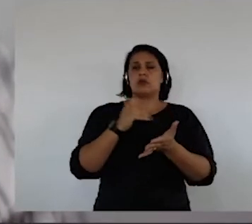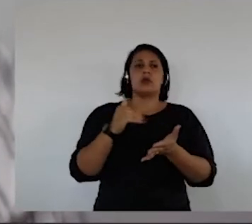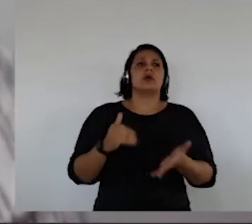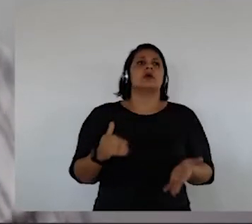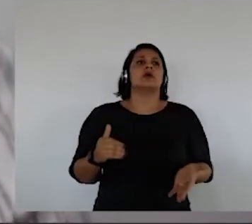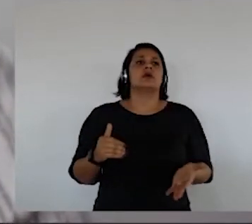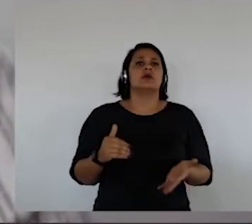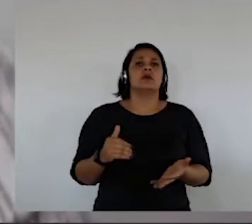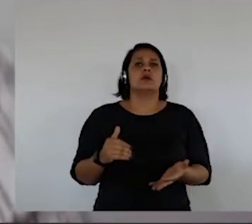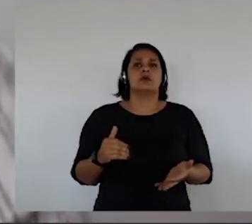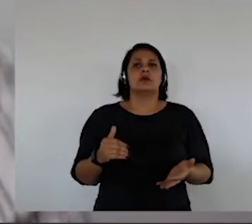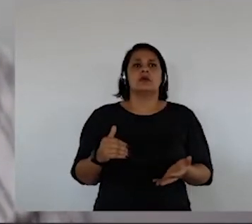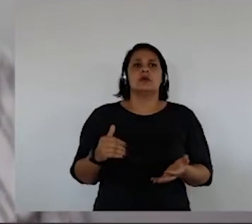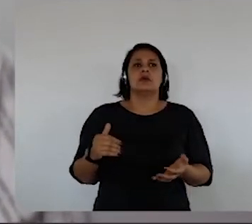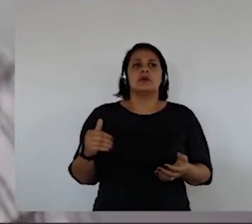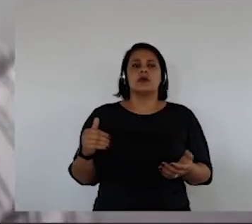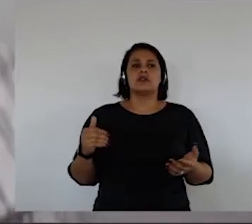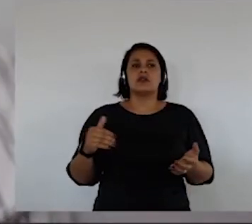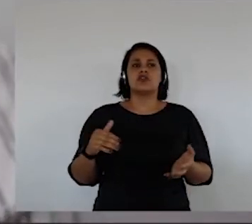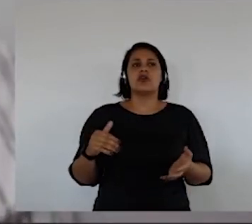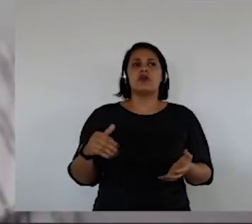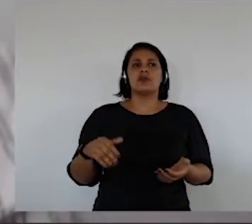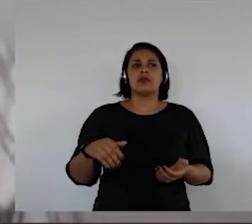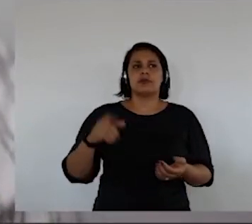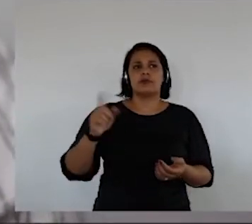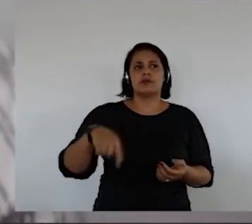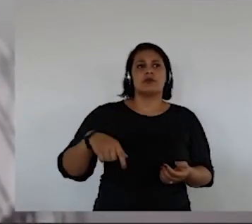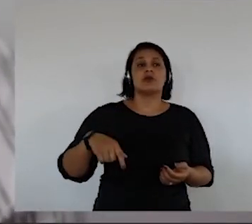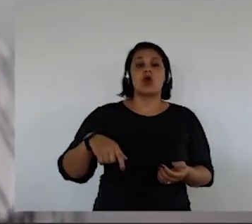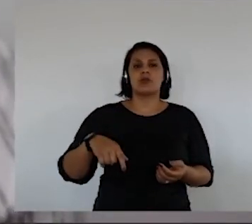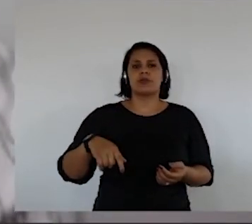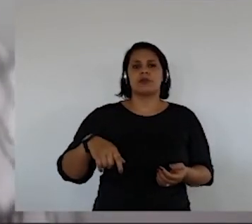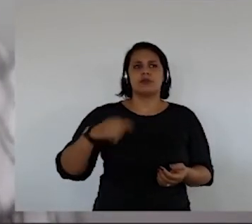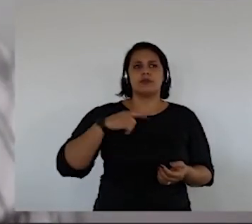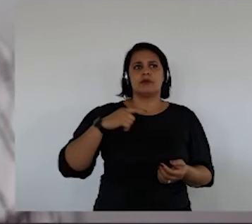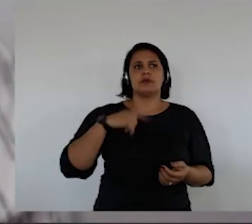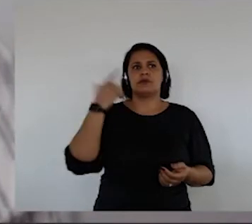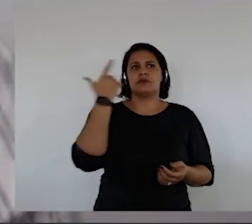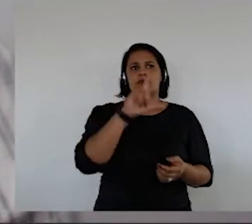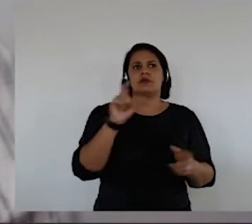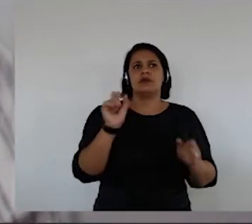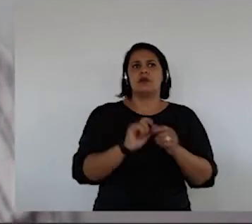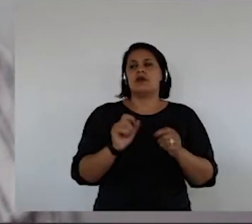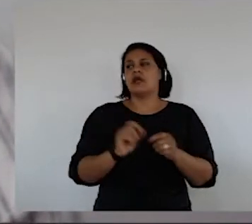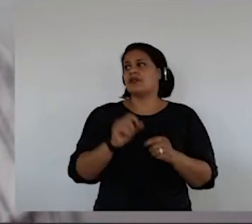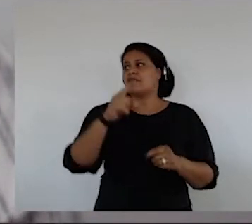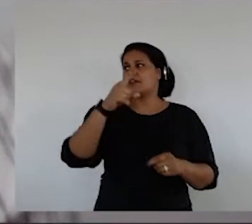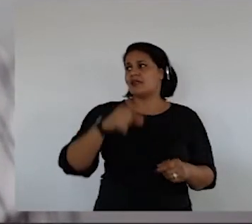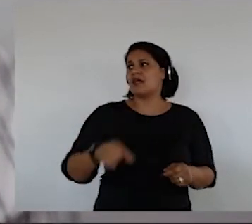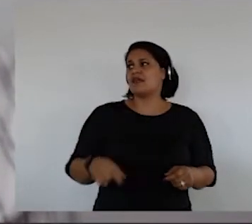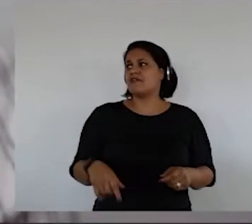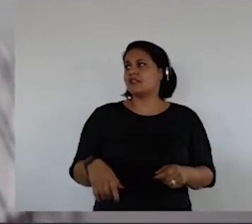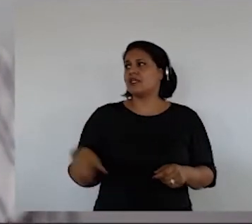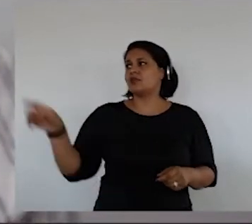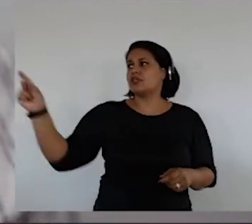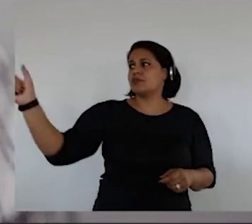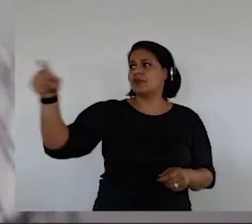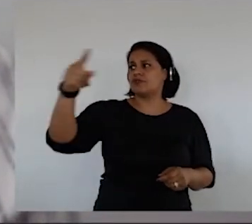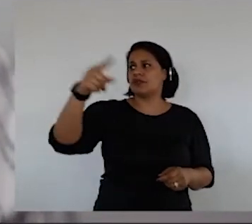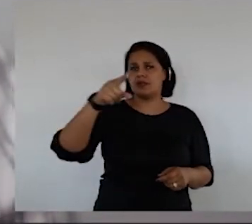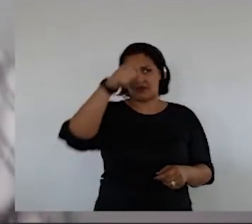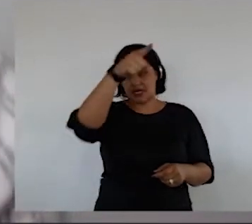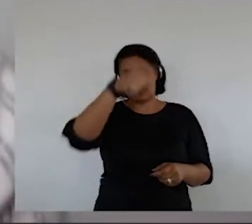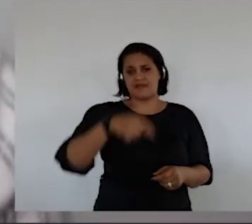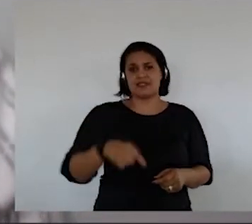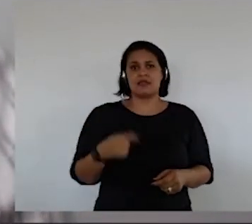São advogadas que não têm reserva de capital, ou aquelas que ainda conseguiram fazer pouca reserva, não possuem reserva suficiente